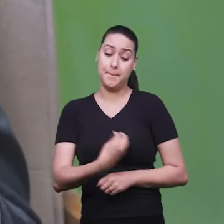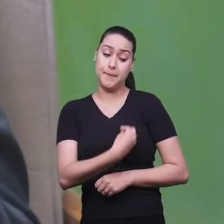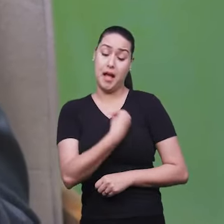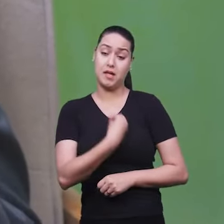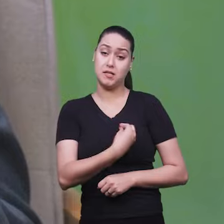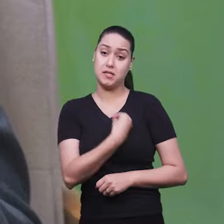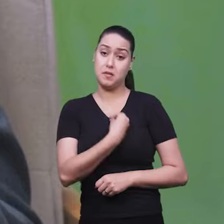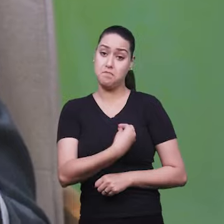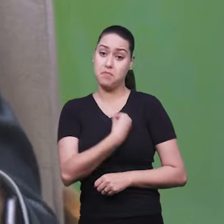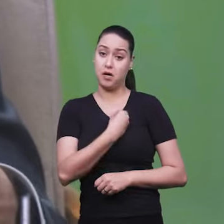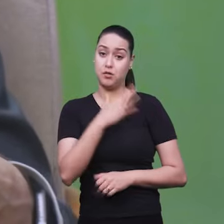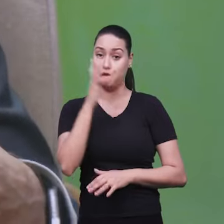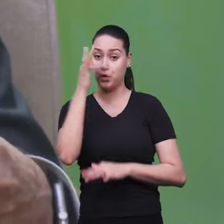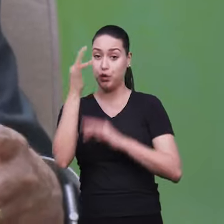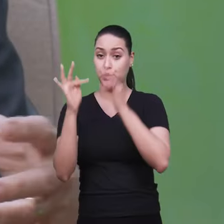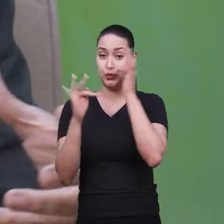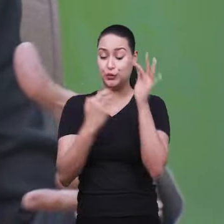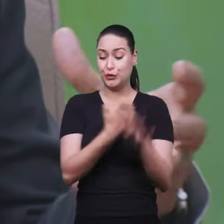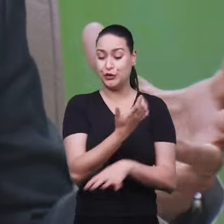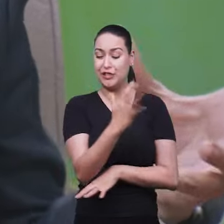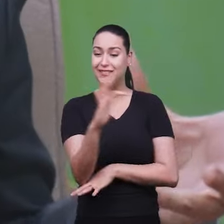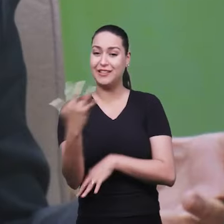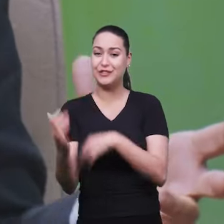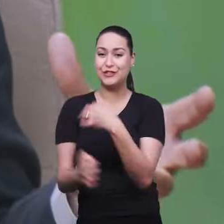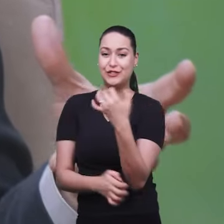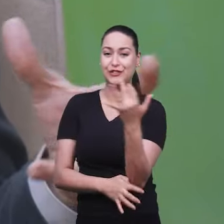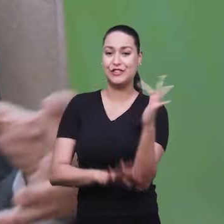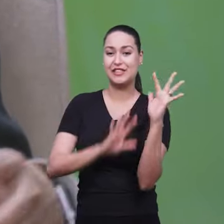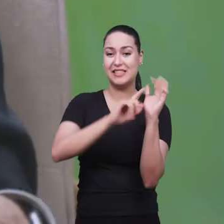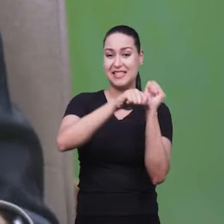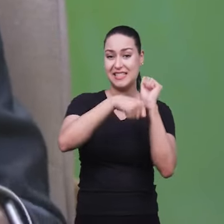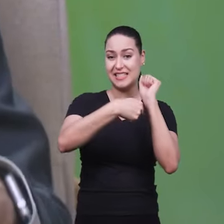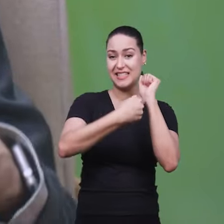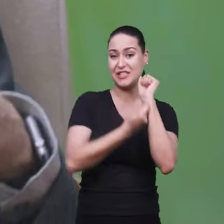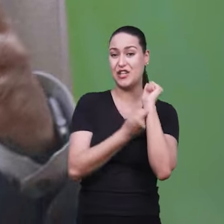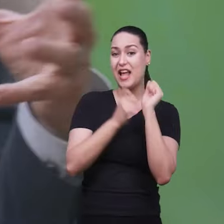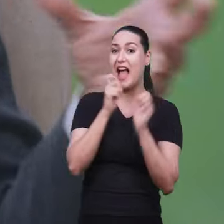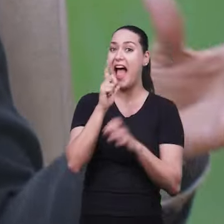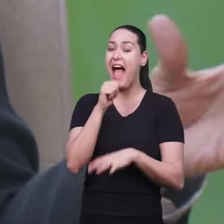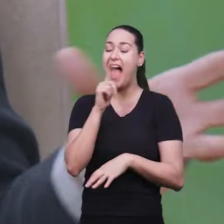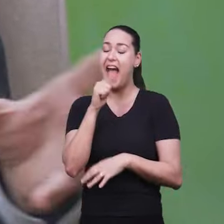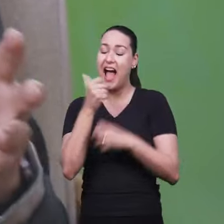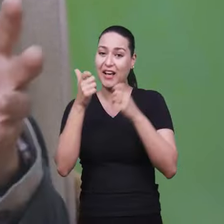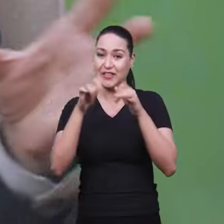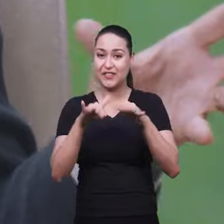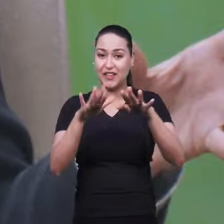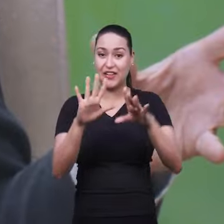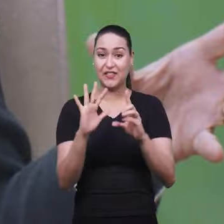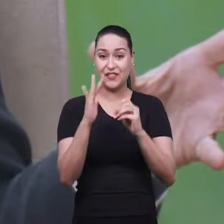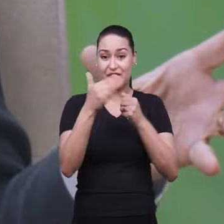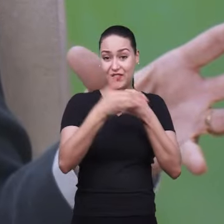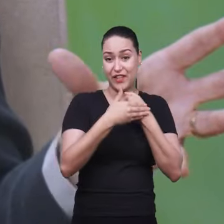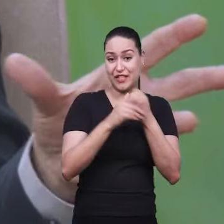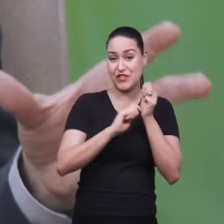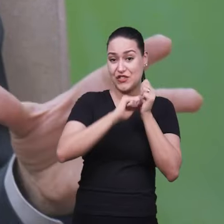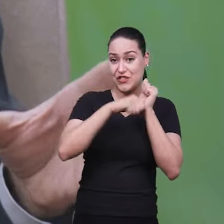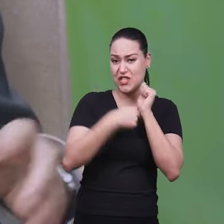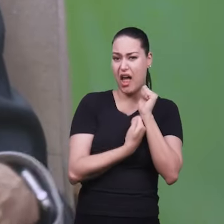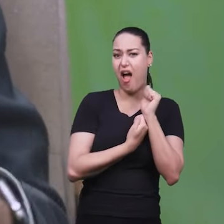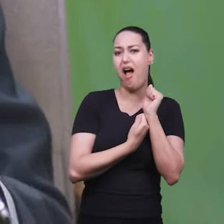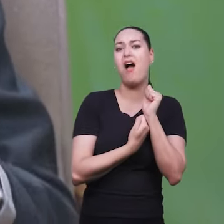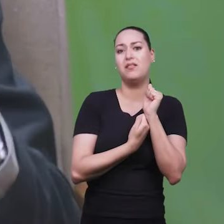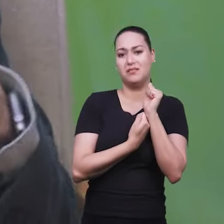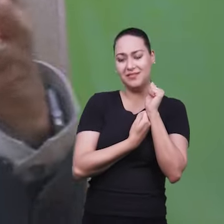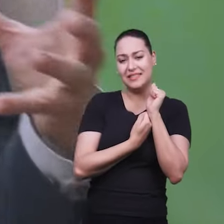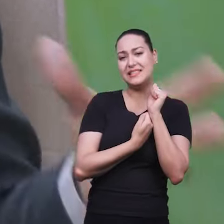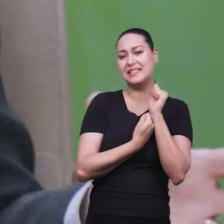ser parte integrante desse jardim fechado, estamos bebendo da fonte